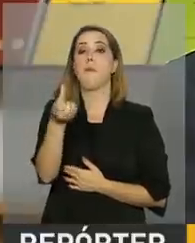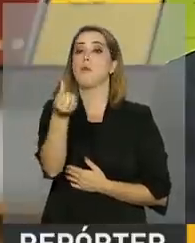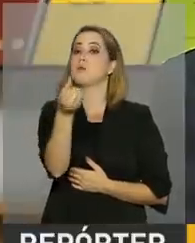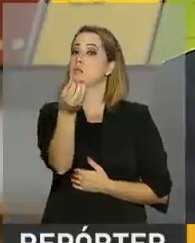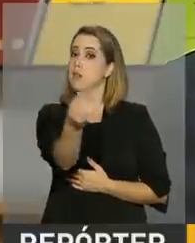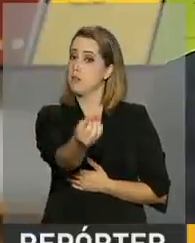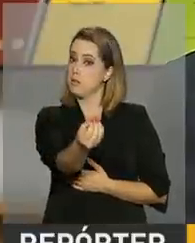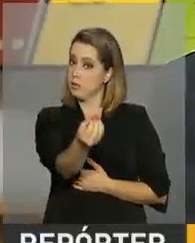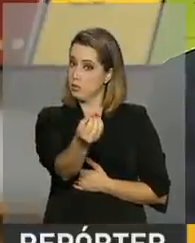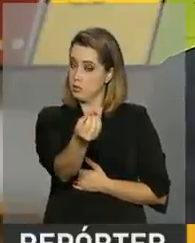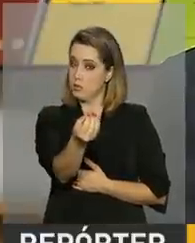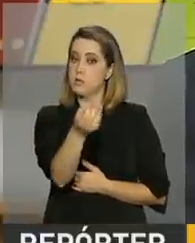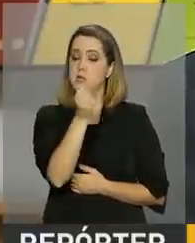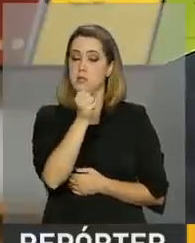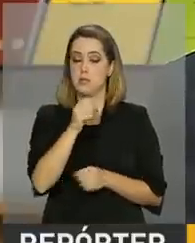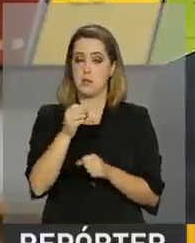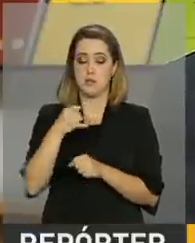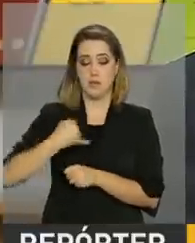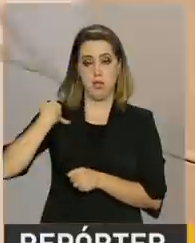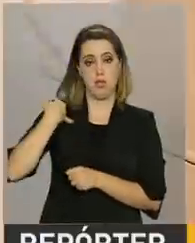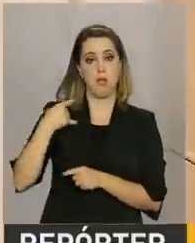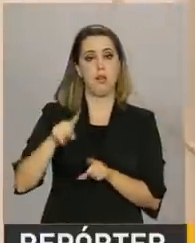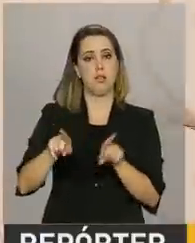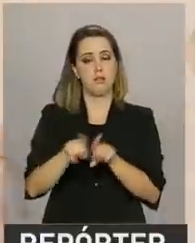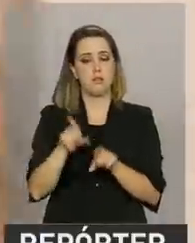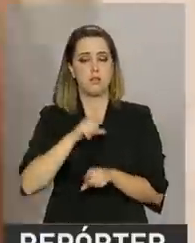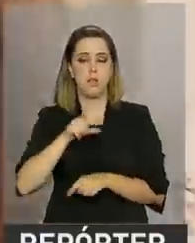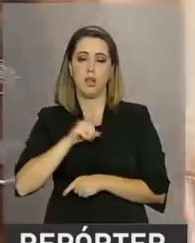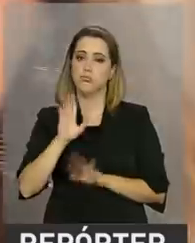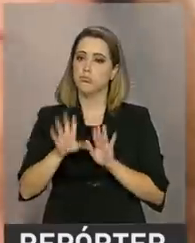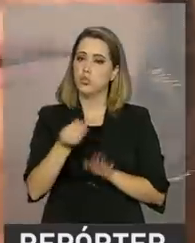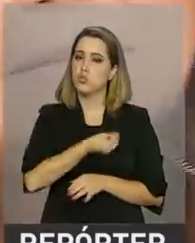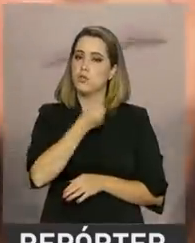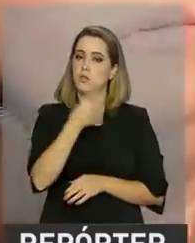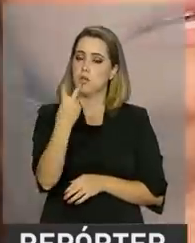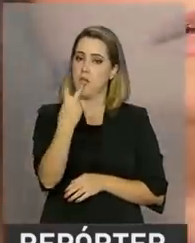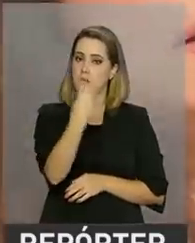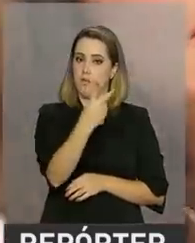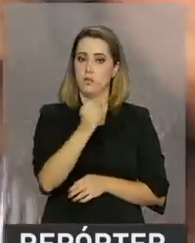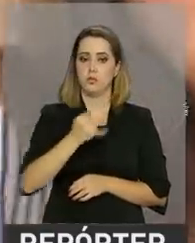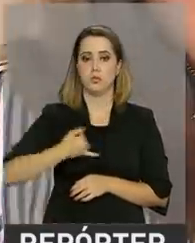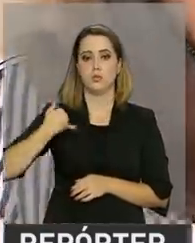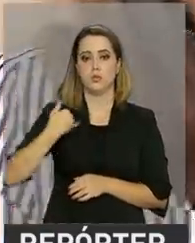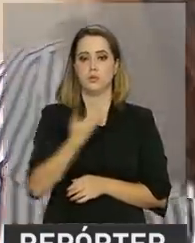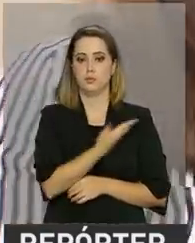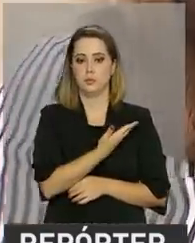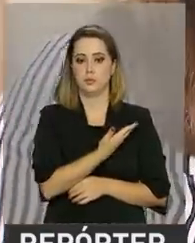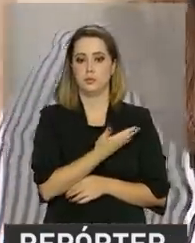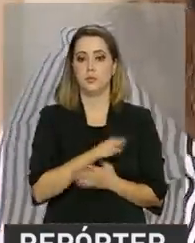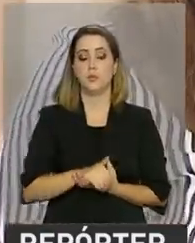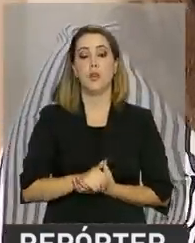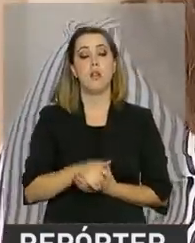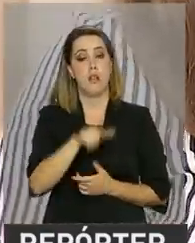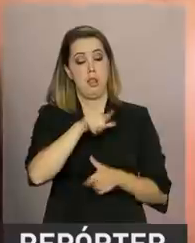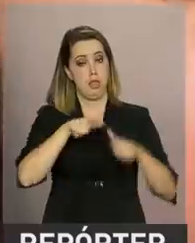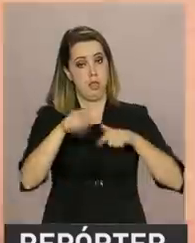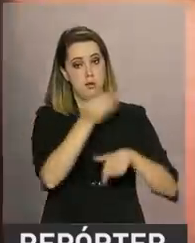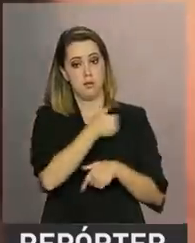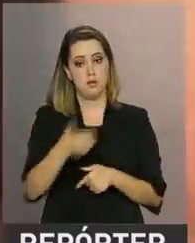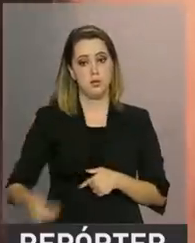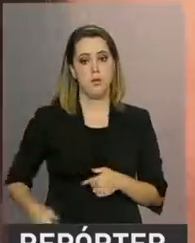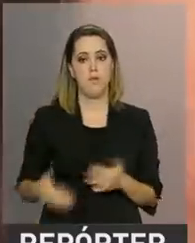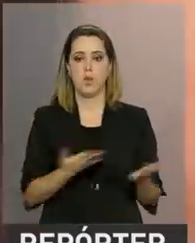vida de 22 anos em média no país. A ex-funcionária pública Maria do Socorro começou a trabalhar muito jovem